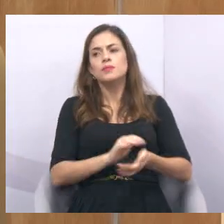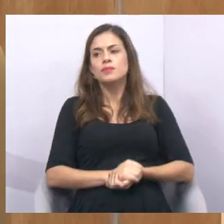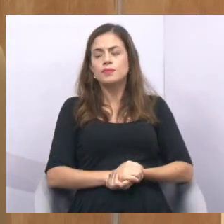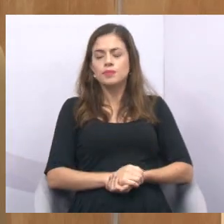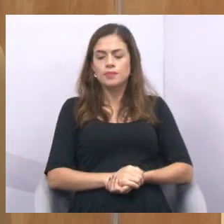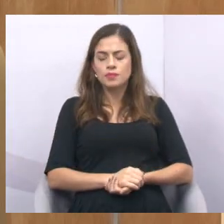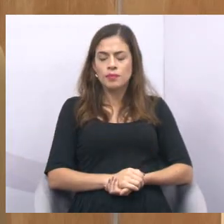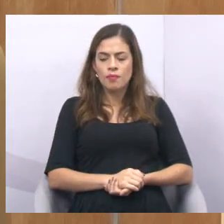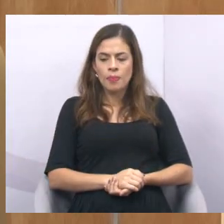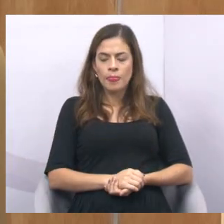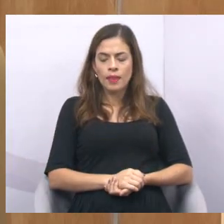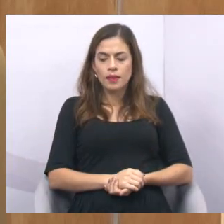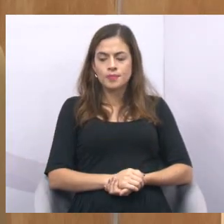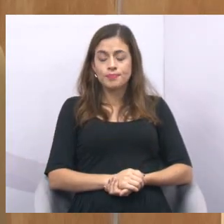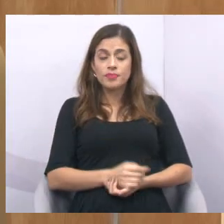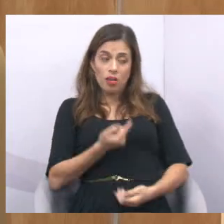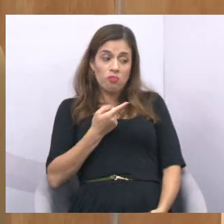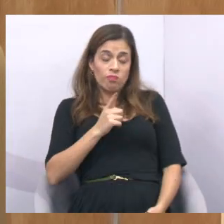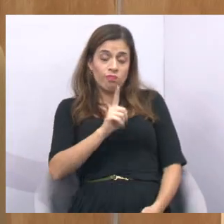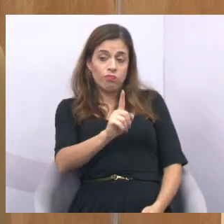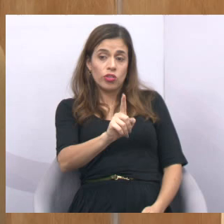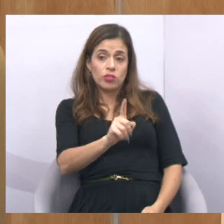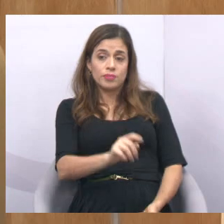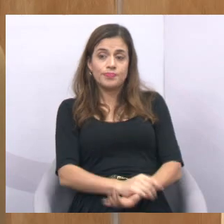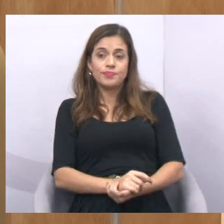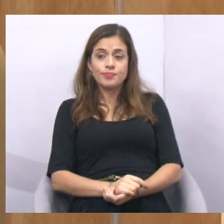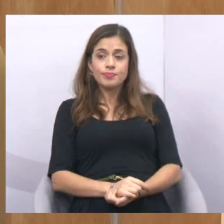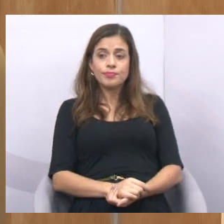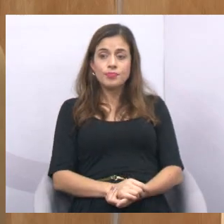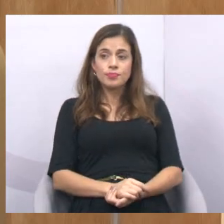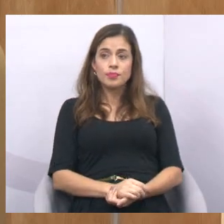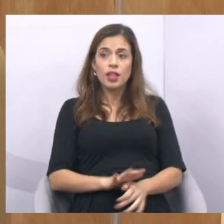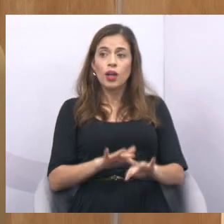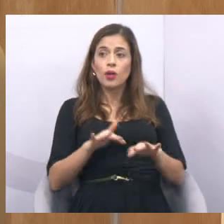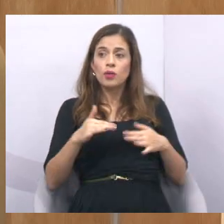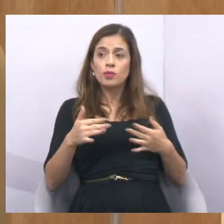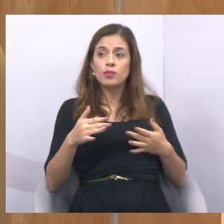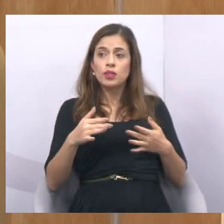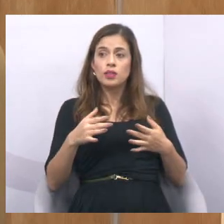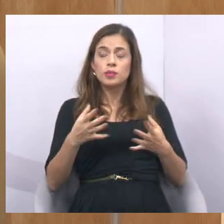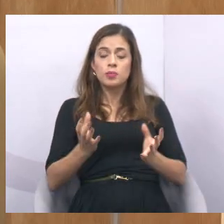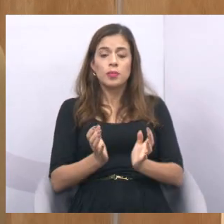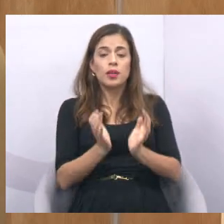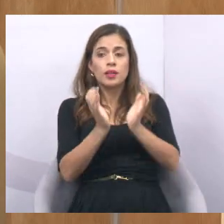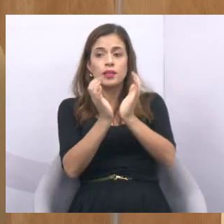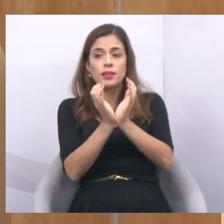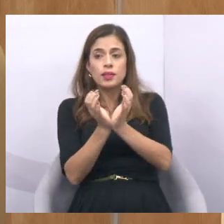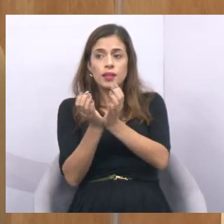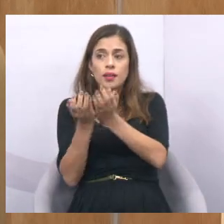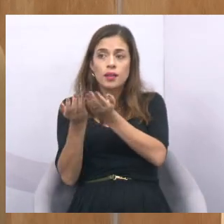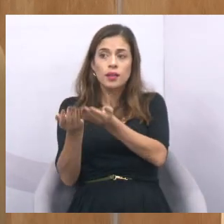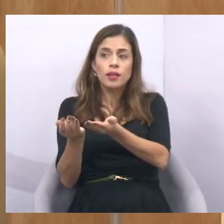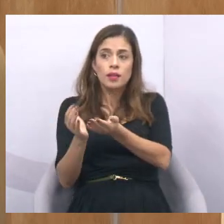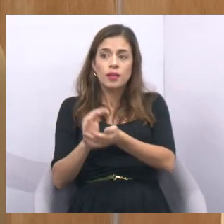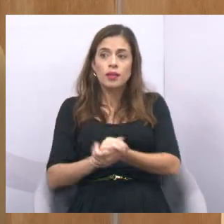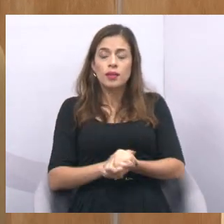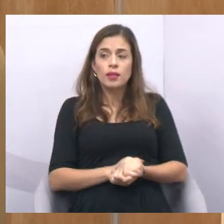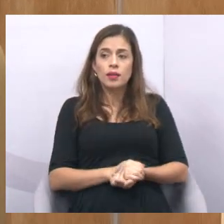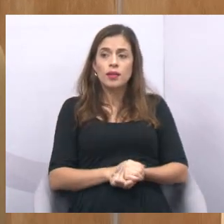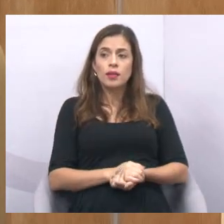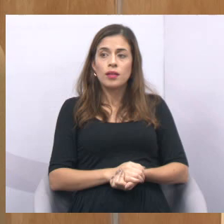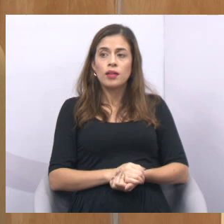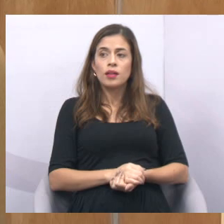E eu peguei, então fui. E no momento que foram entregar o troféu para o Ari Vidal,